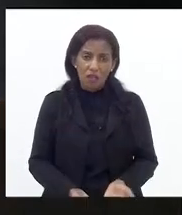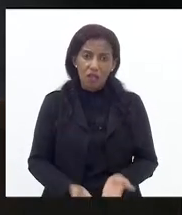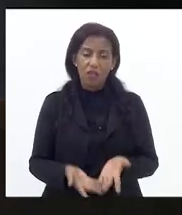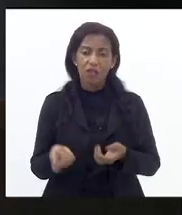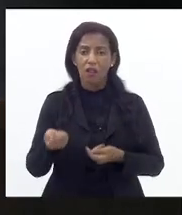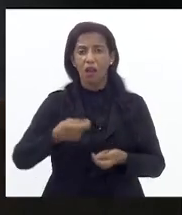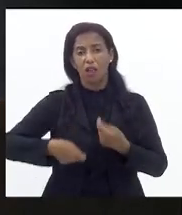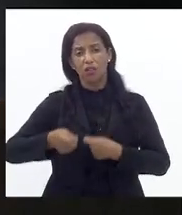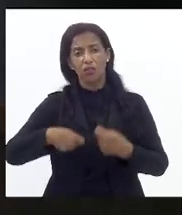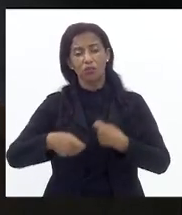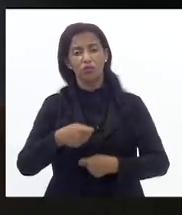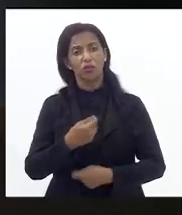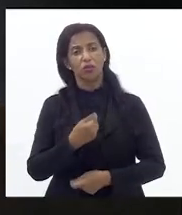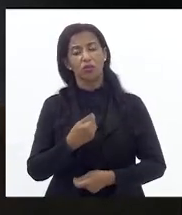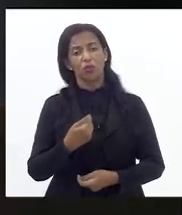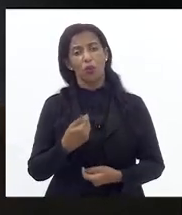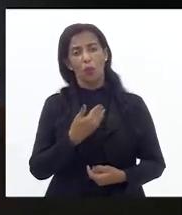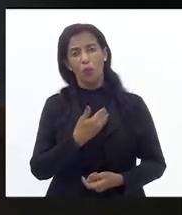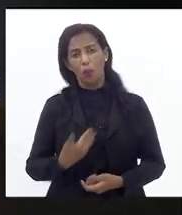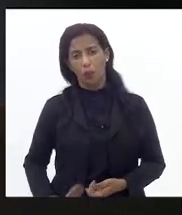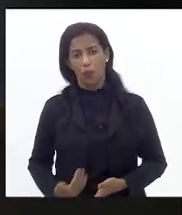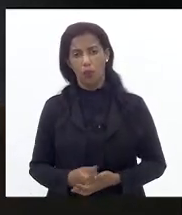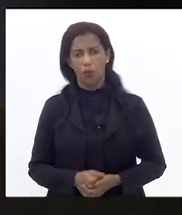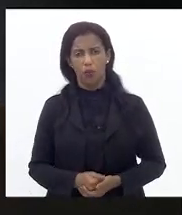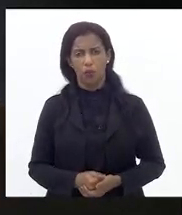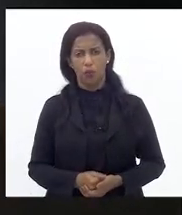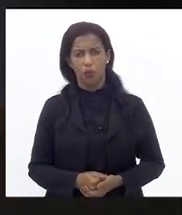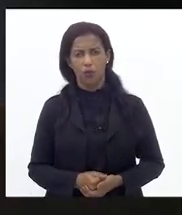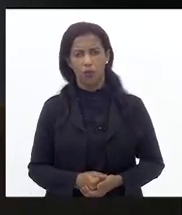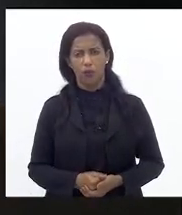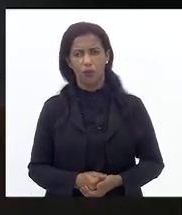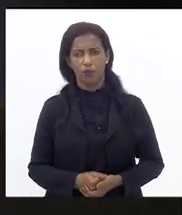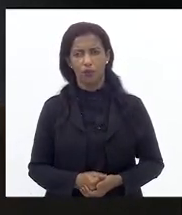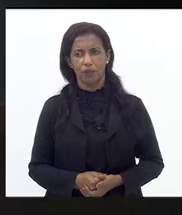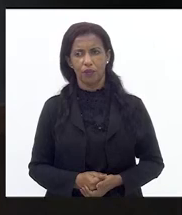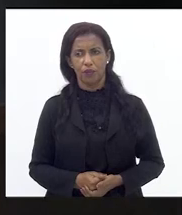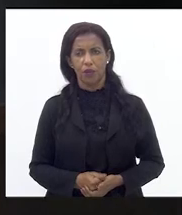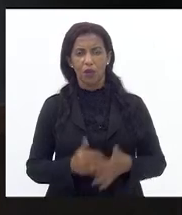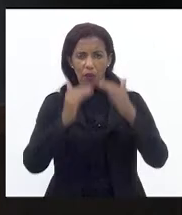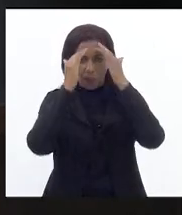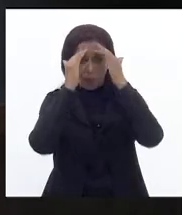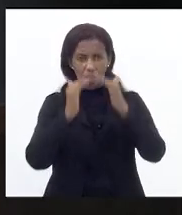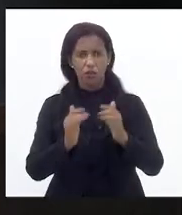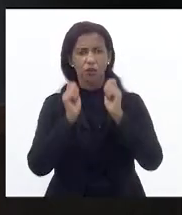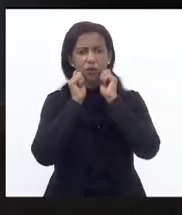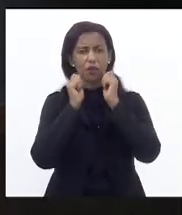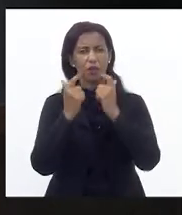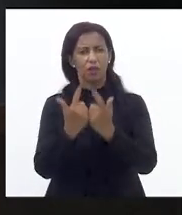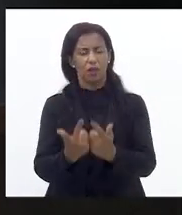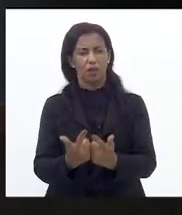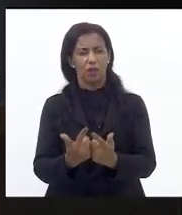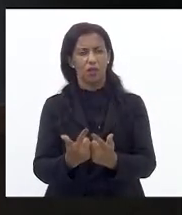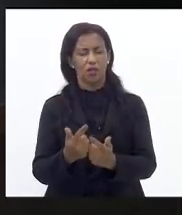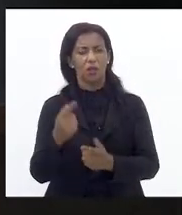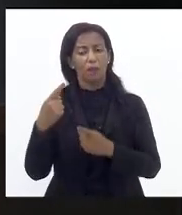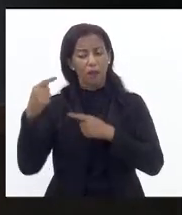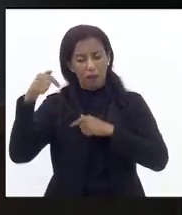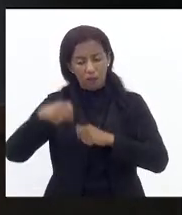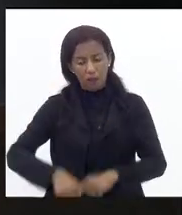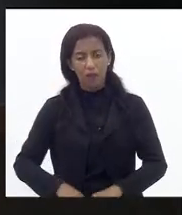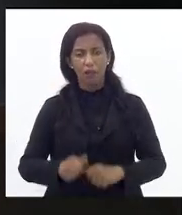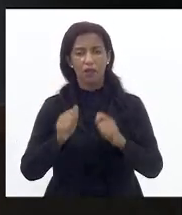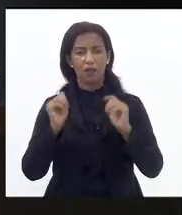o administrador público né o referência à Assembleia Legislativa encaminhou para que aqui